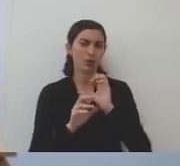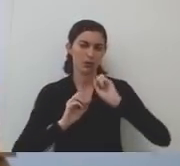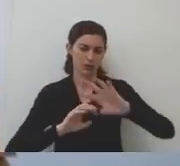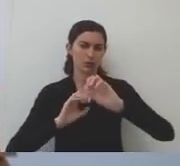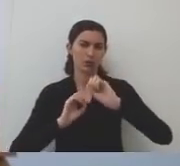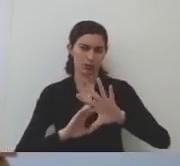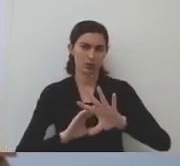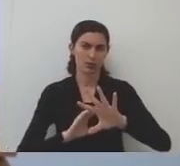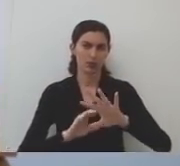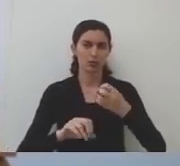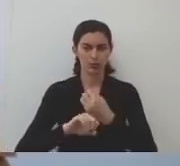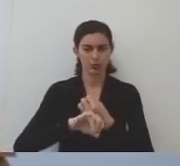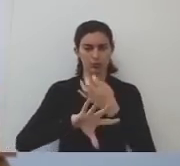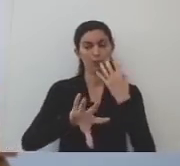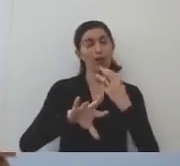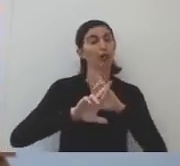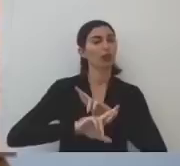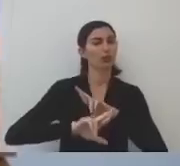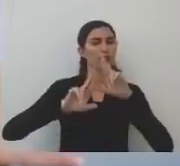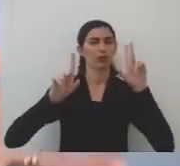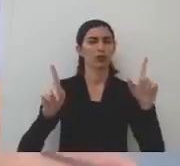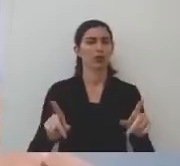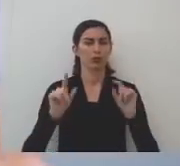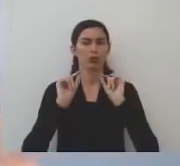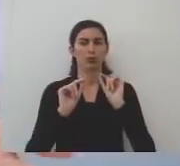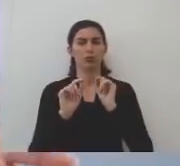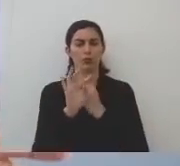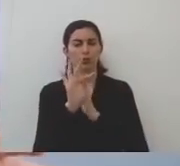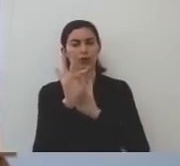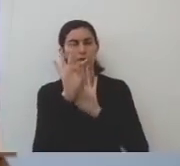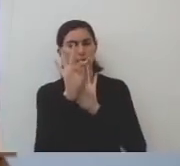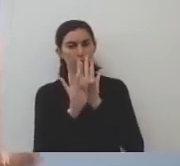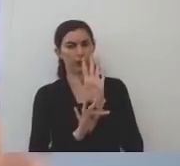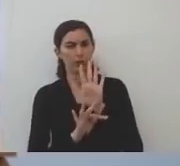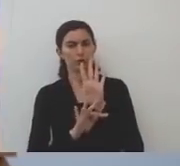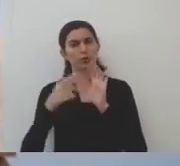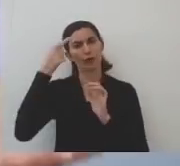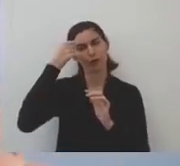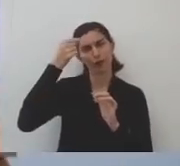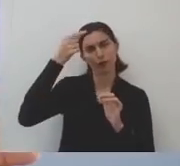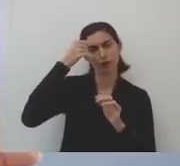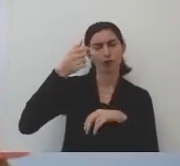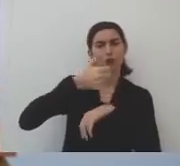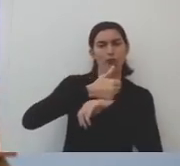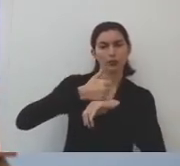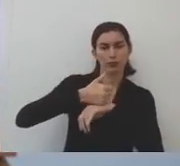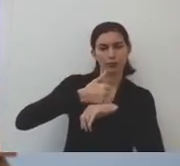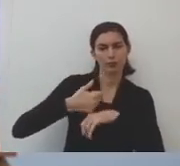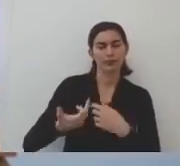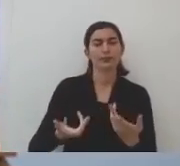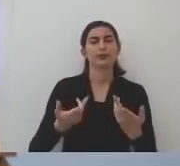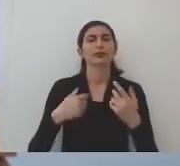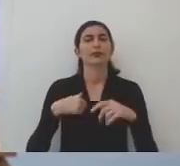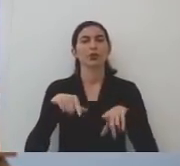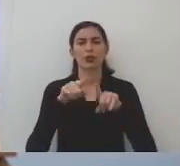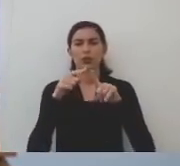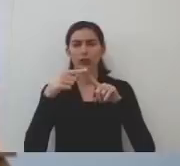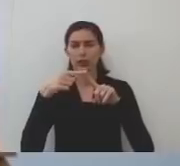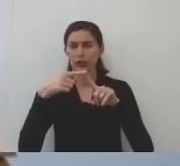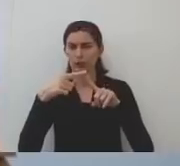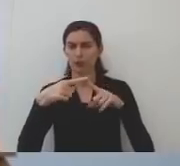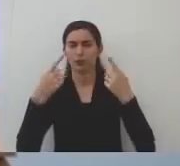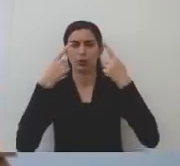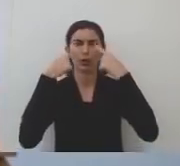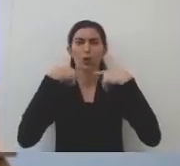ensino remoto, ele difere completamente de textos acadêmicos e profissionais. Então, o tipo de